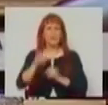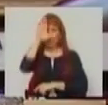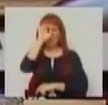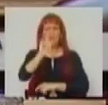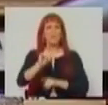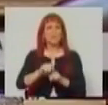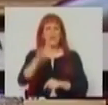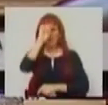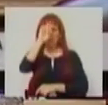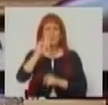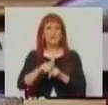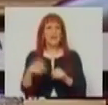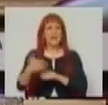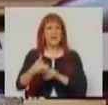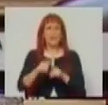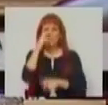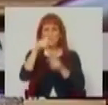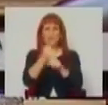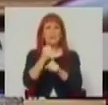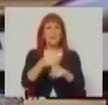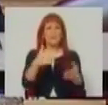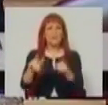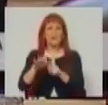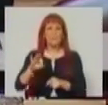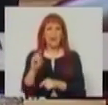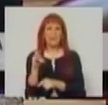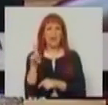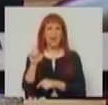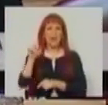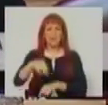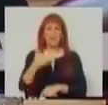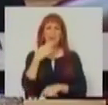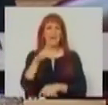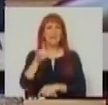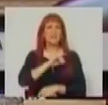Governo para respeitar os direitos destes trabalhadores da Parvalorem. E termino. Muito obrigada, Sr. Deputado.